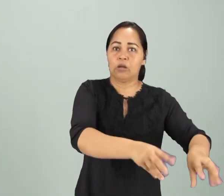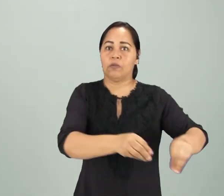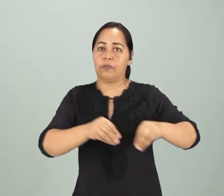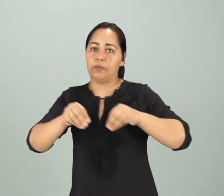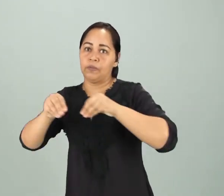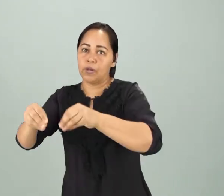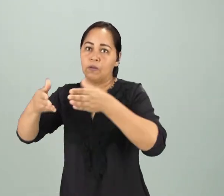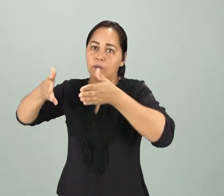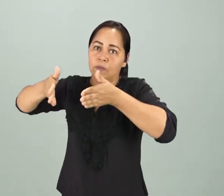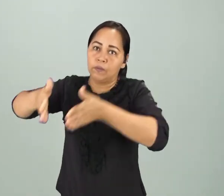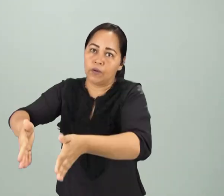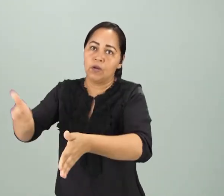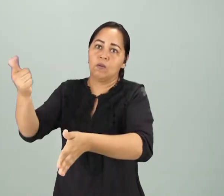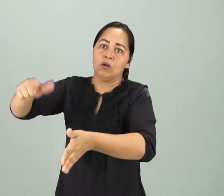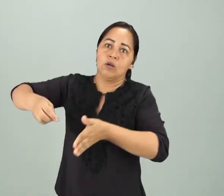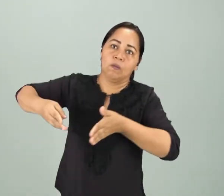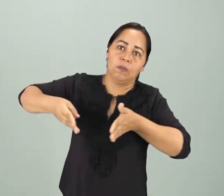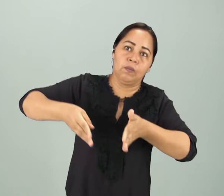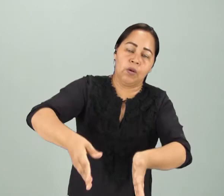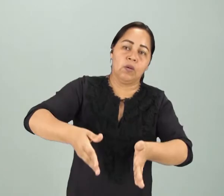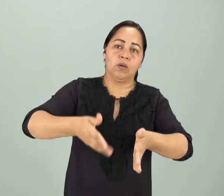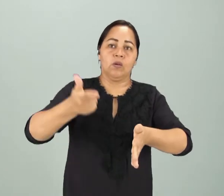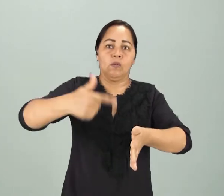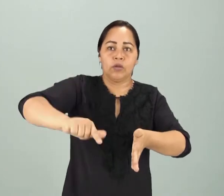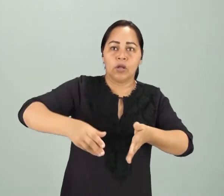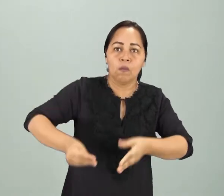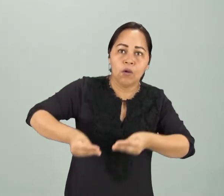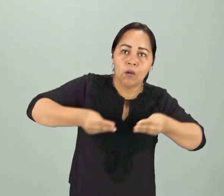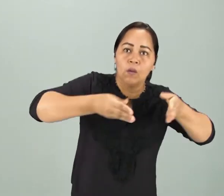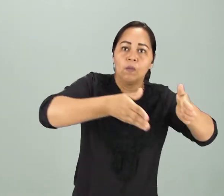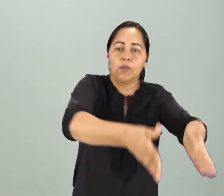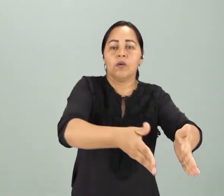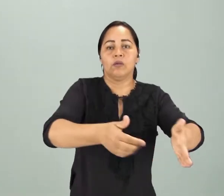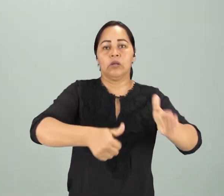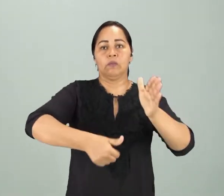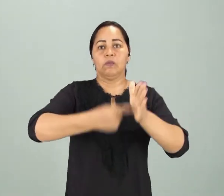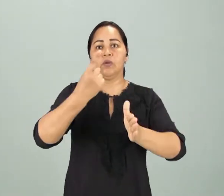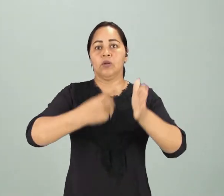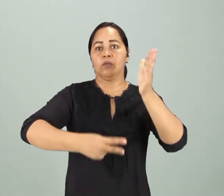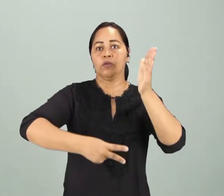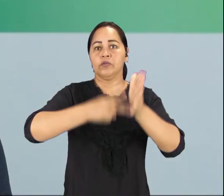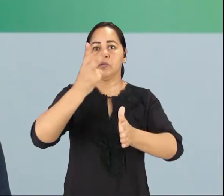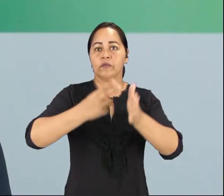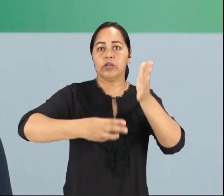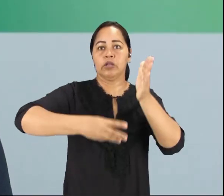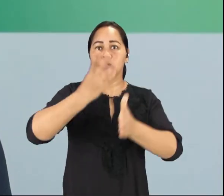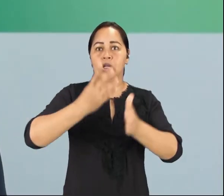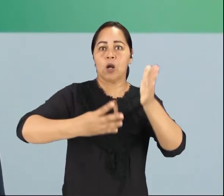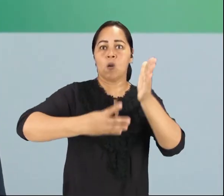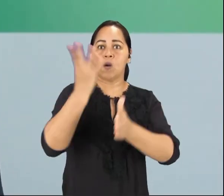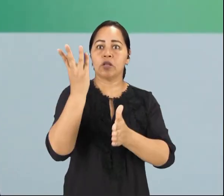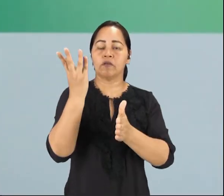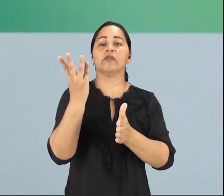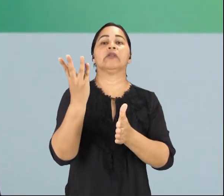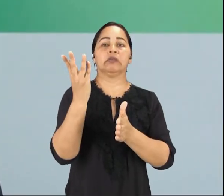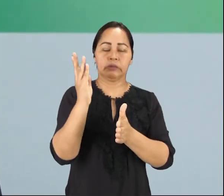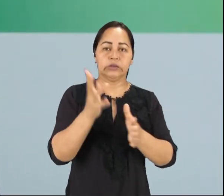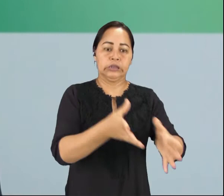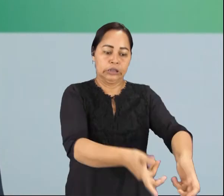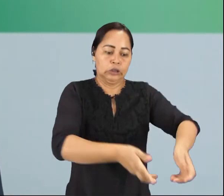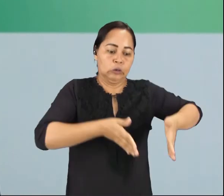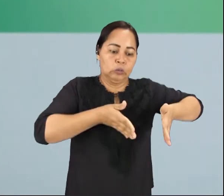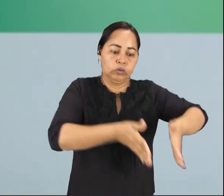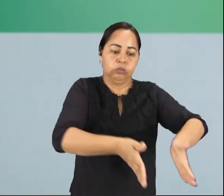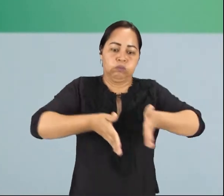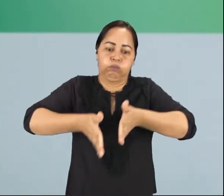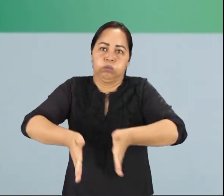de enterrado em um lugar, retirado de um lugar e enterrado outro, foram 4 vezes até o presente momento. Isso